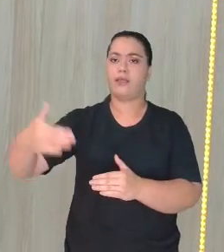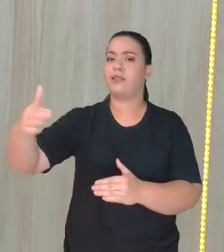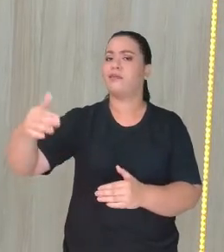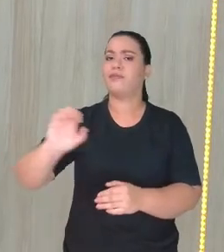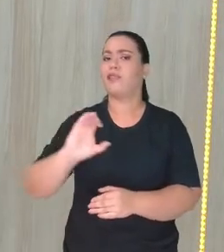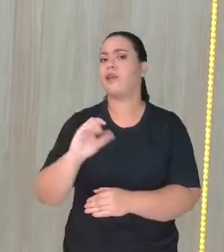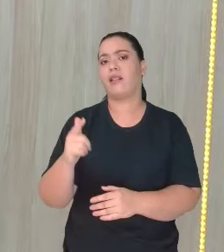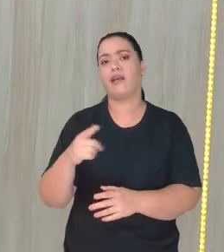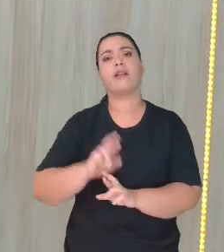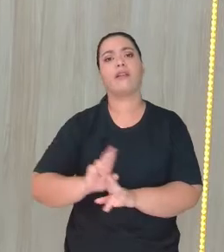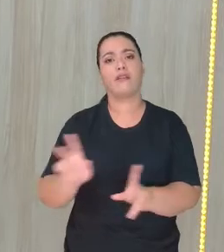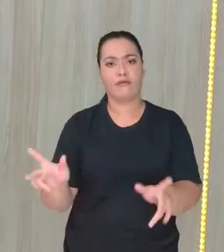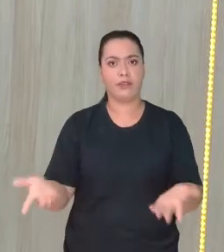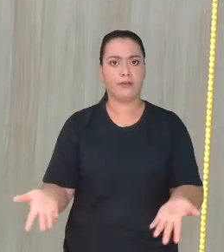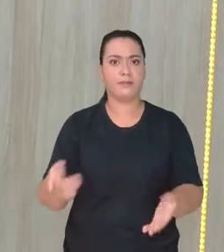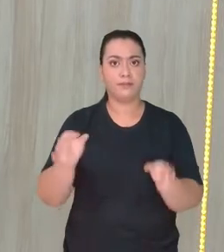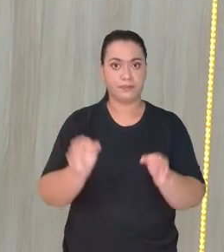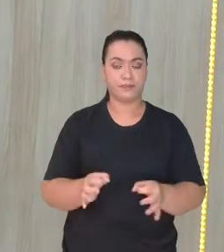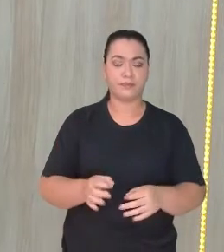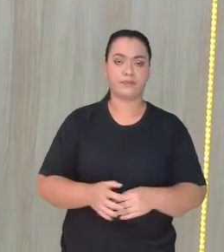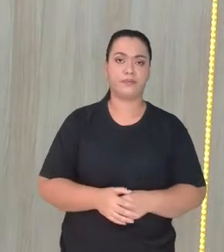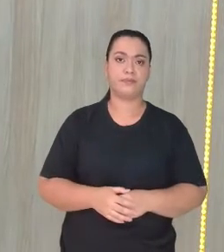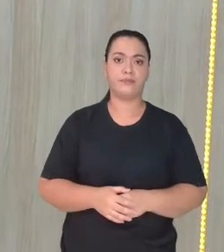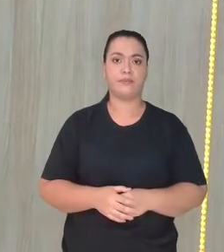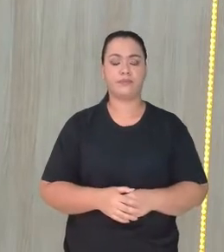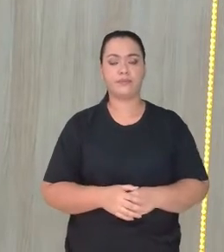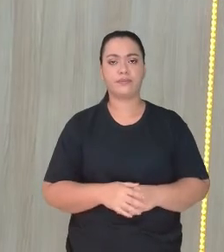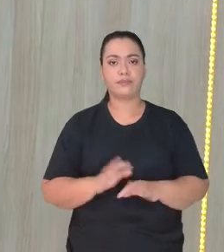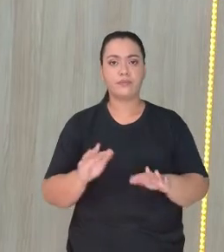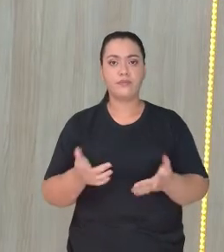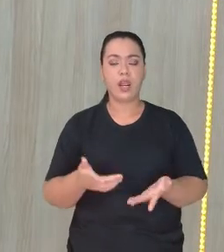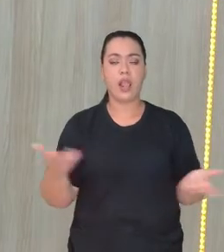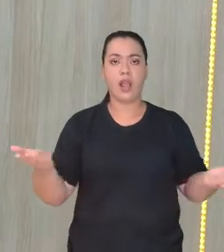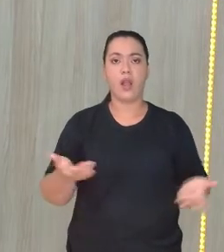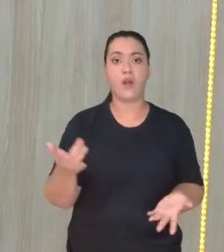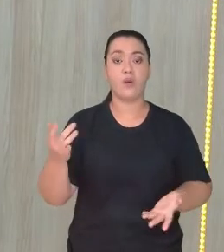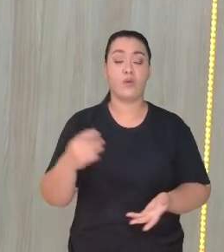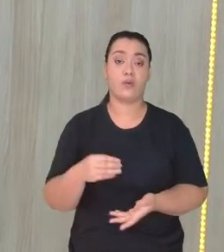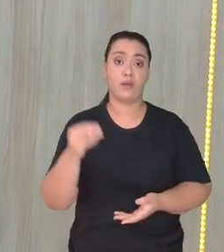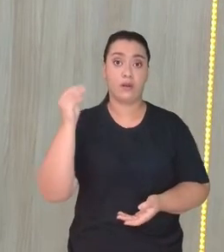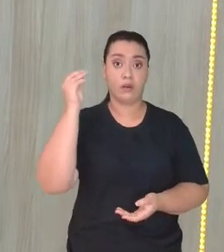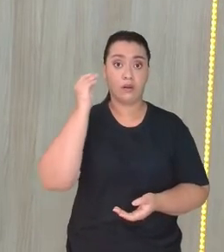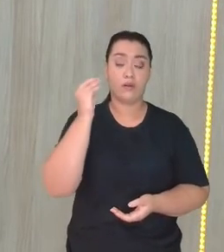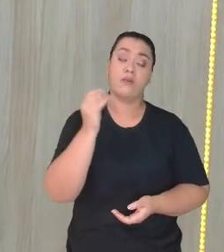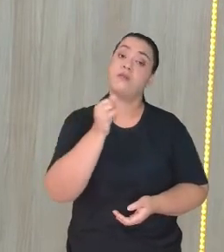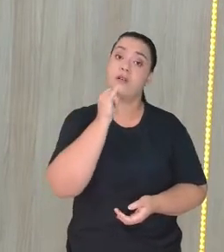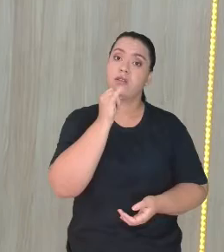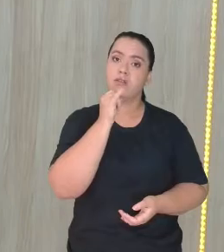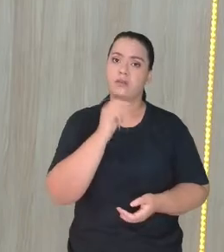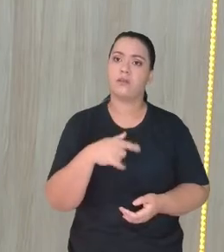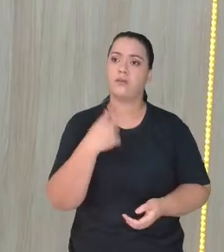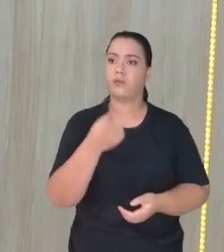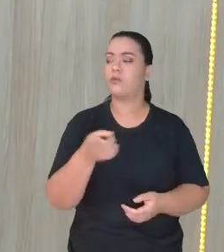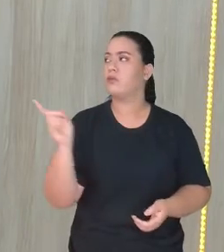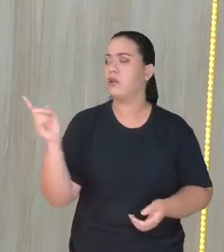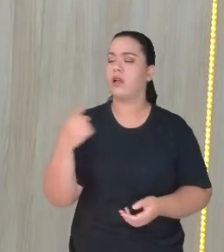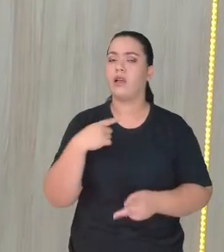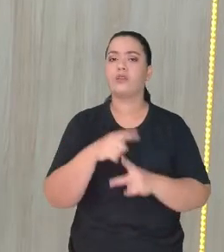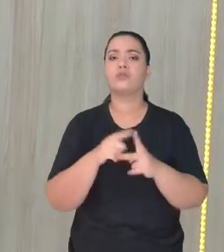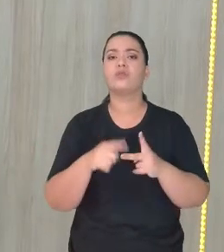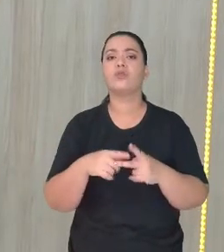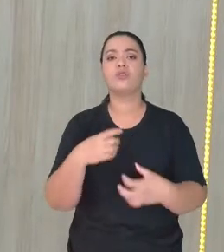vai diferenciando. Belezinha? Então, para o próximo exemplo, vamos explorar aí duas maneiras de